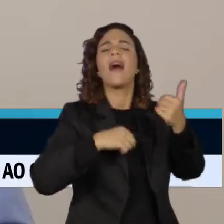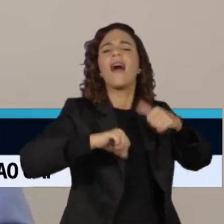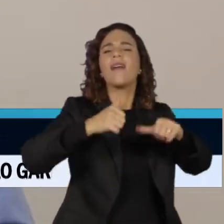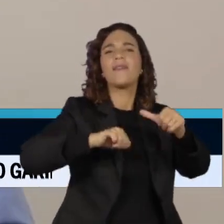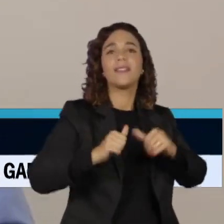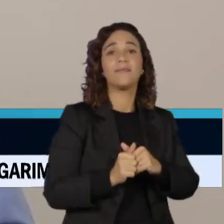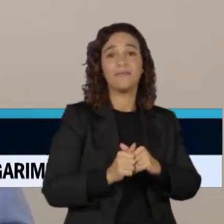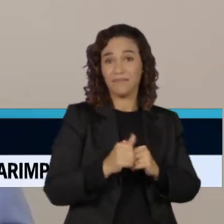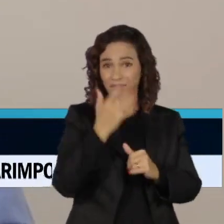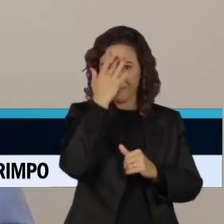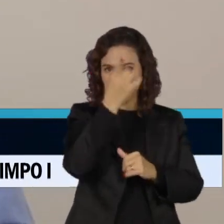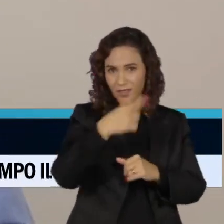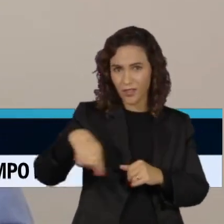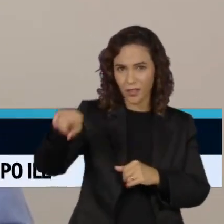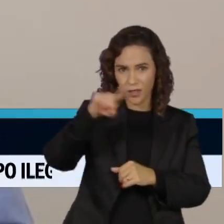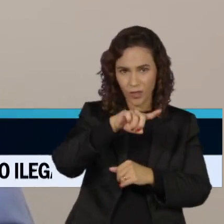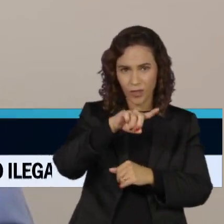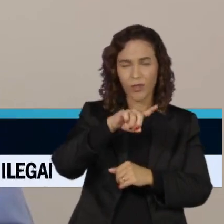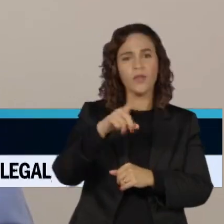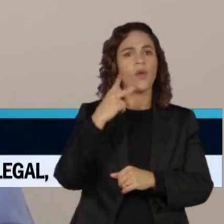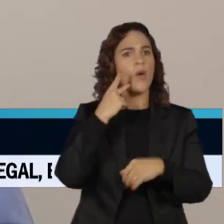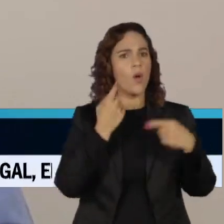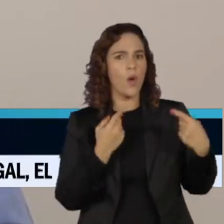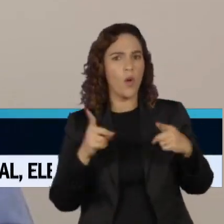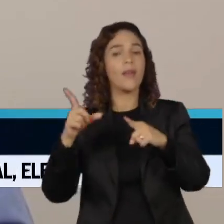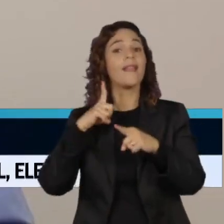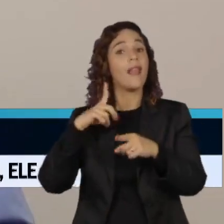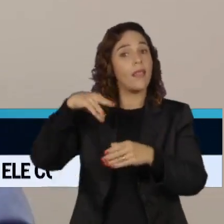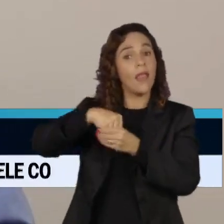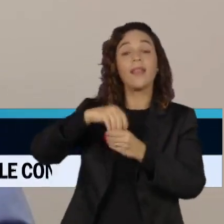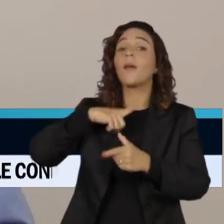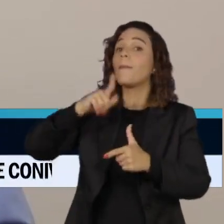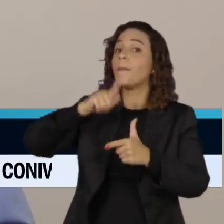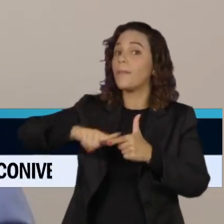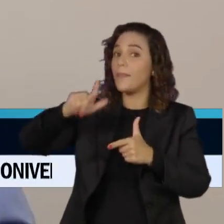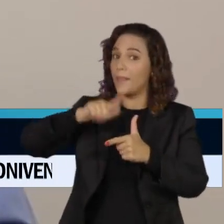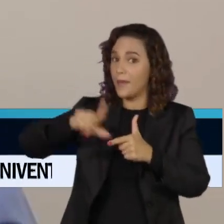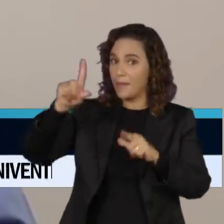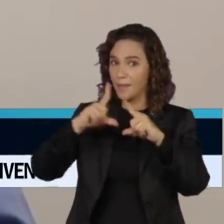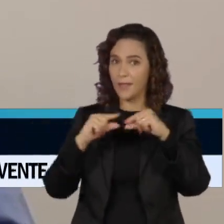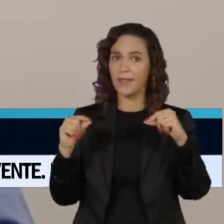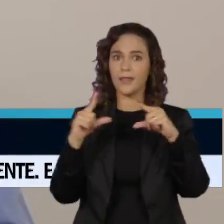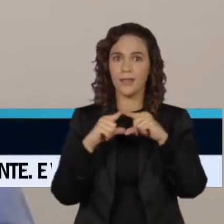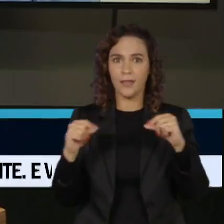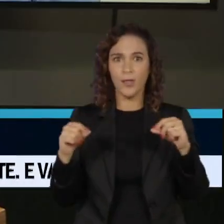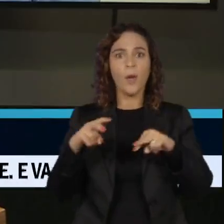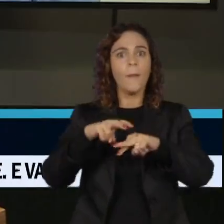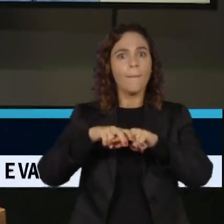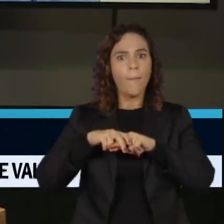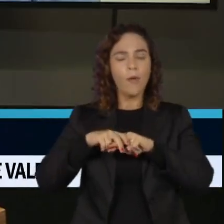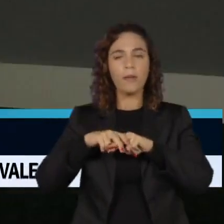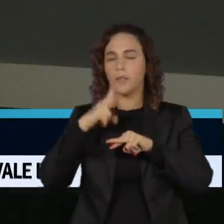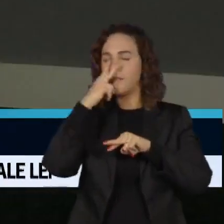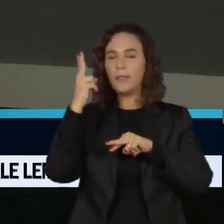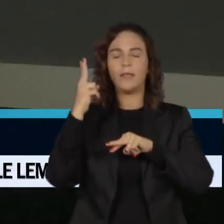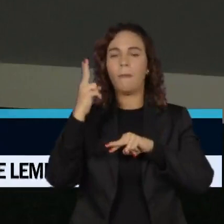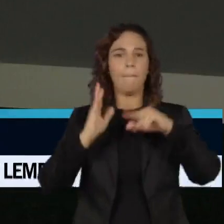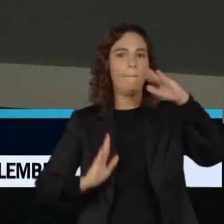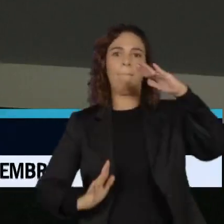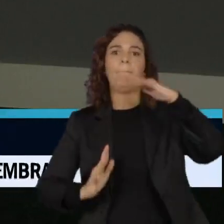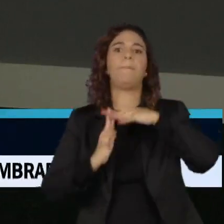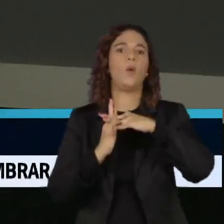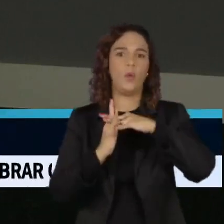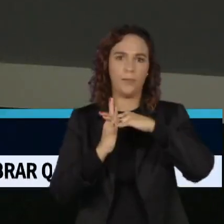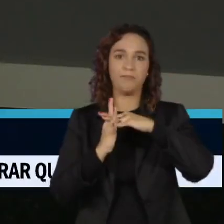as instituições não estavam bem, as instituições tinham problemas, de tal forma que chegamos àquele ponto. Quando as